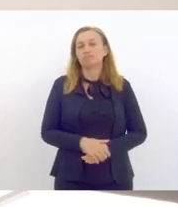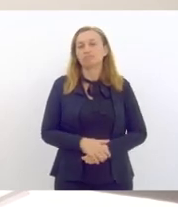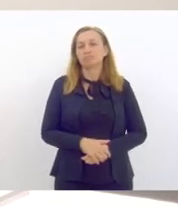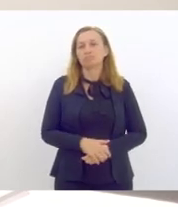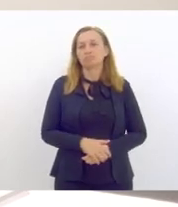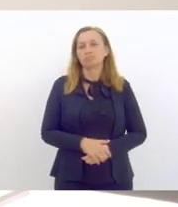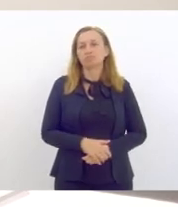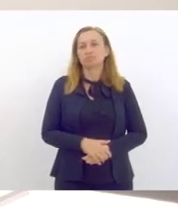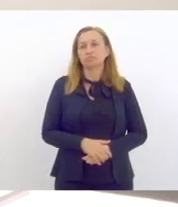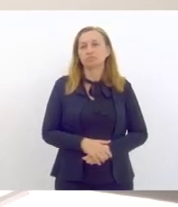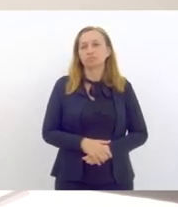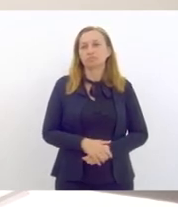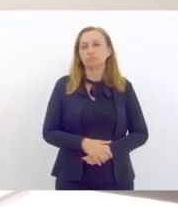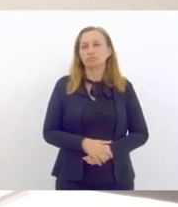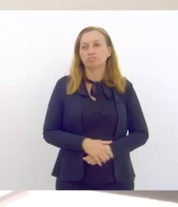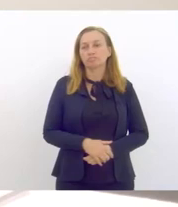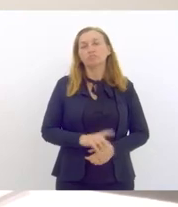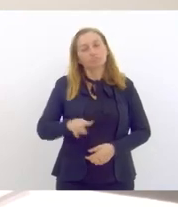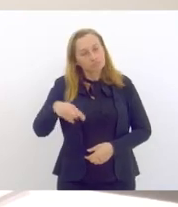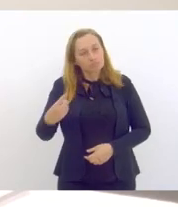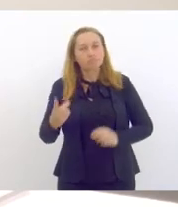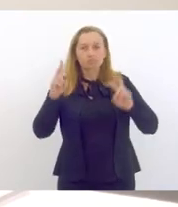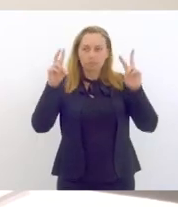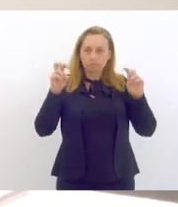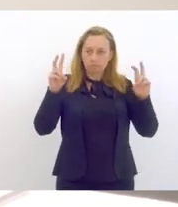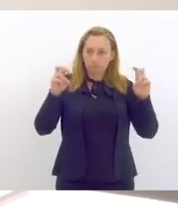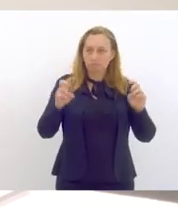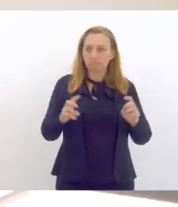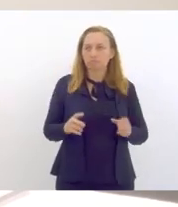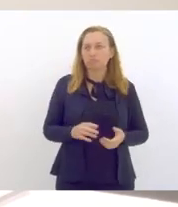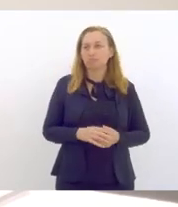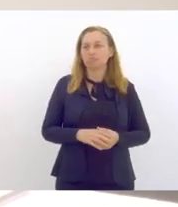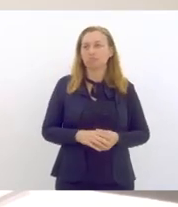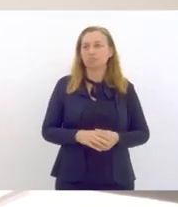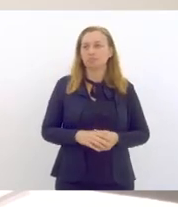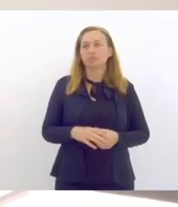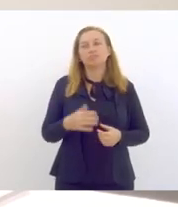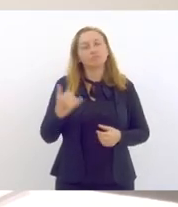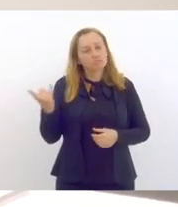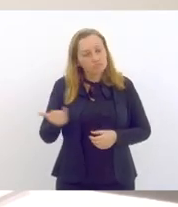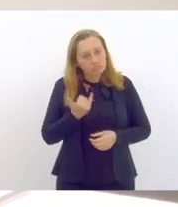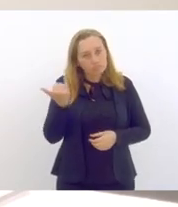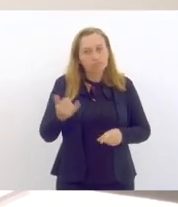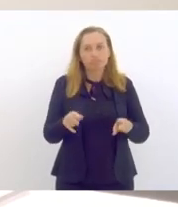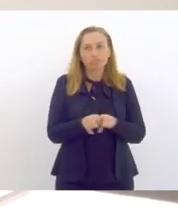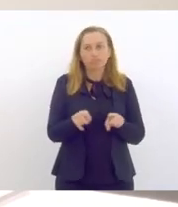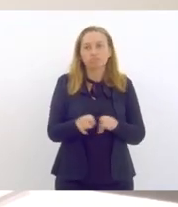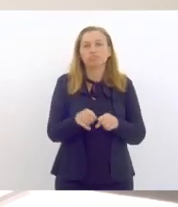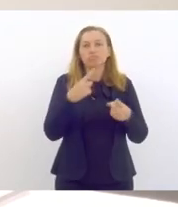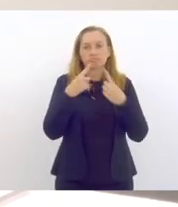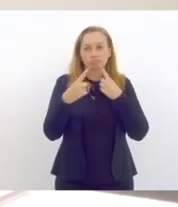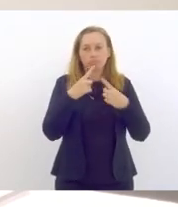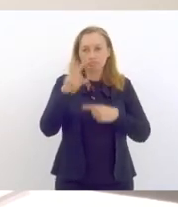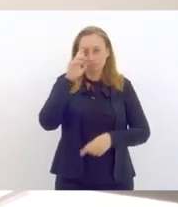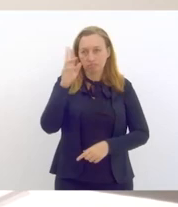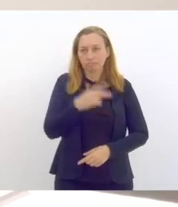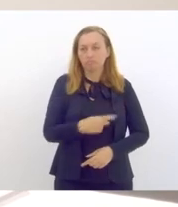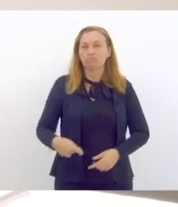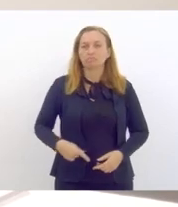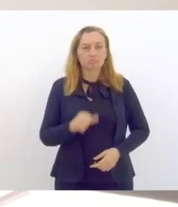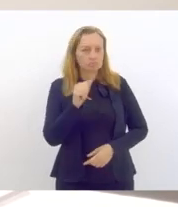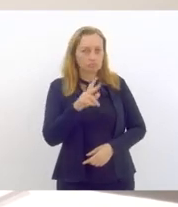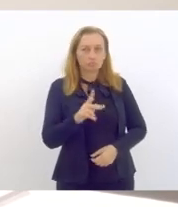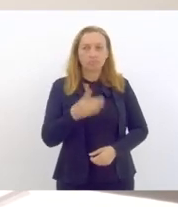660 milhões de reais e outros assuntos que são extremamente importante que serão discutidos também senhor